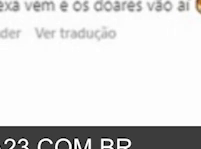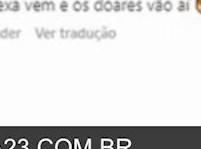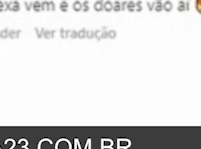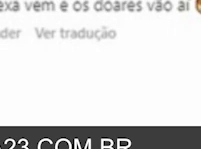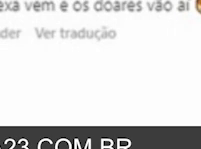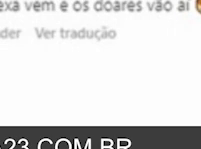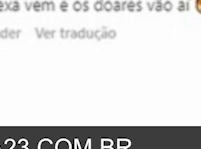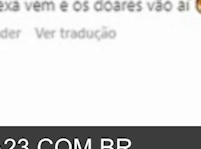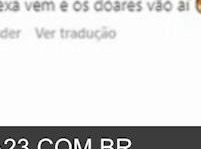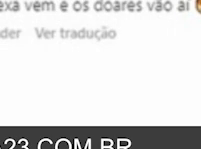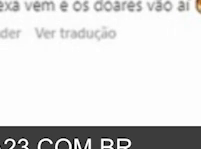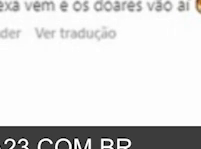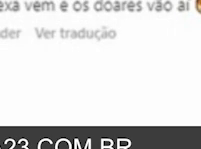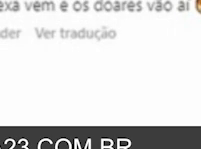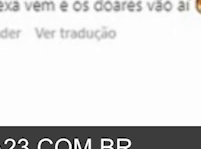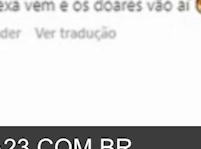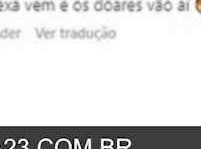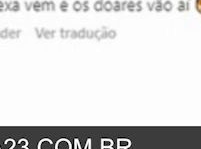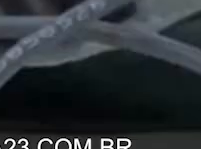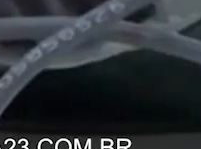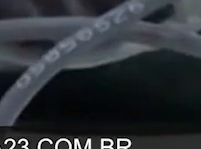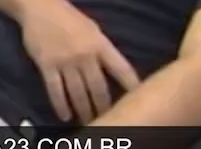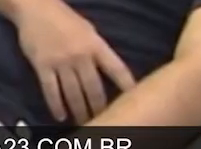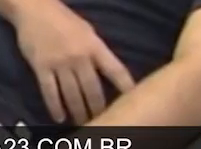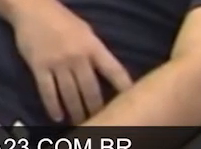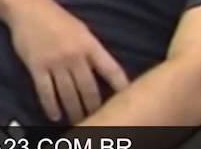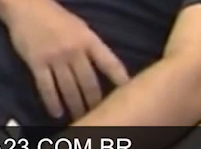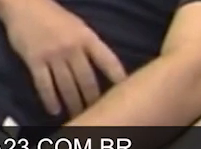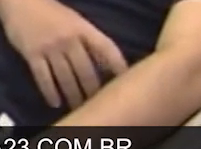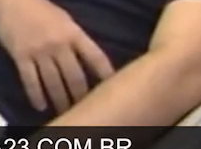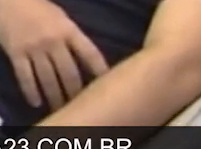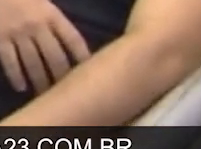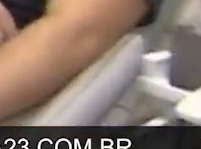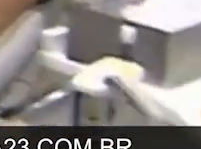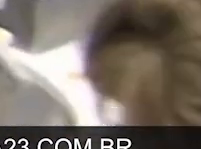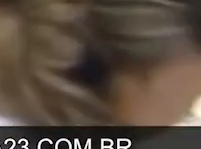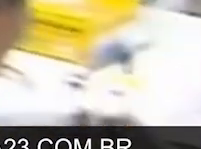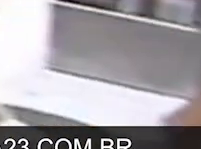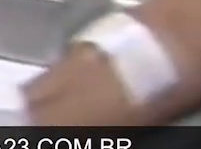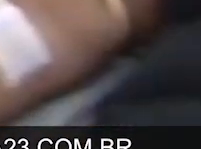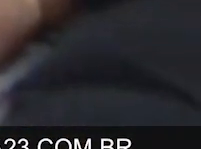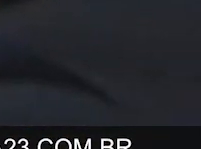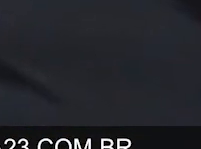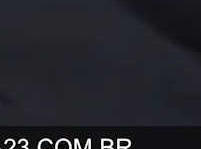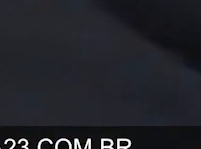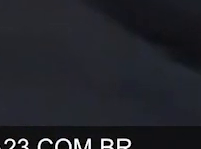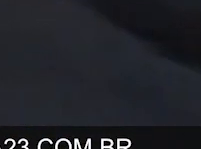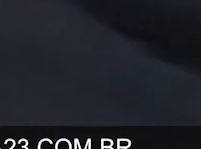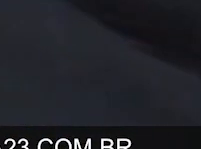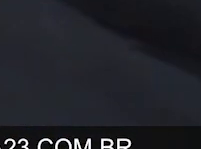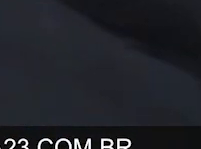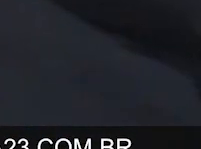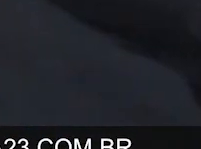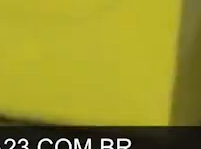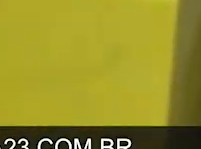embaixo. Então, claro, tem muita gente até sorteando camisas, está fazendo promoções, né, e aproveitando, associando Copa do